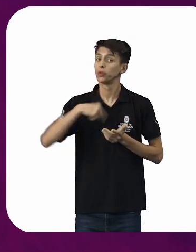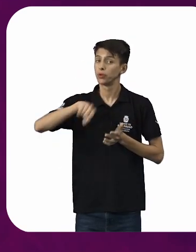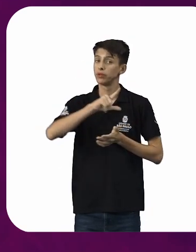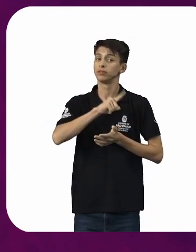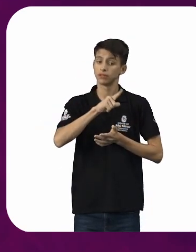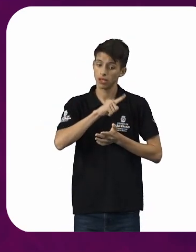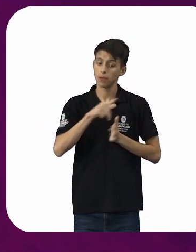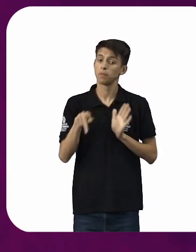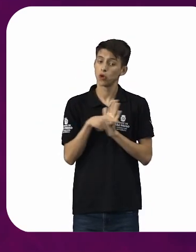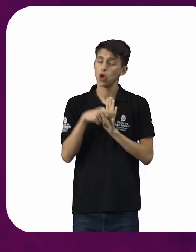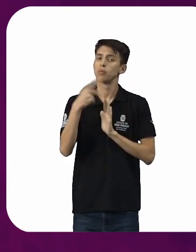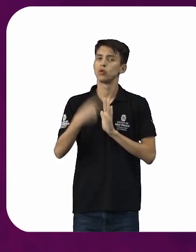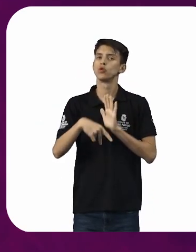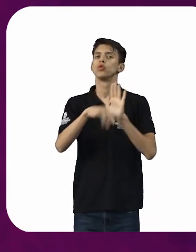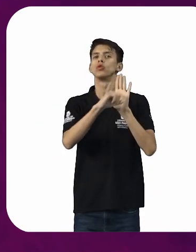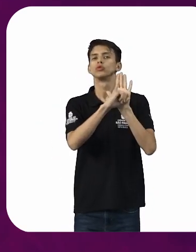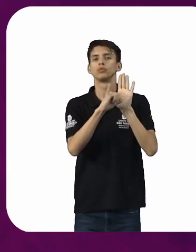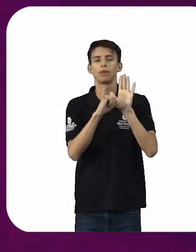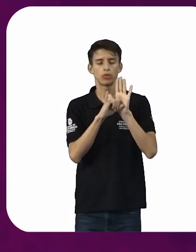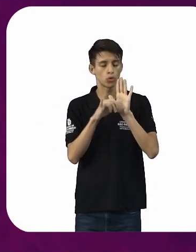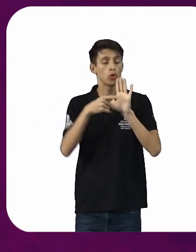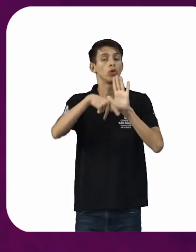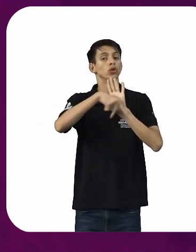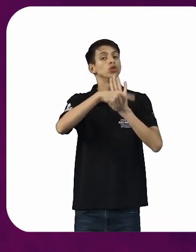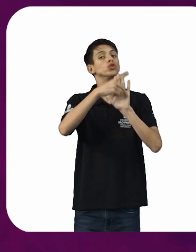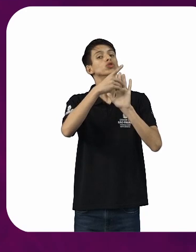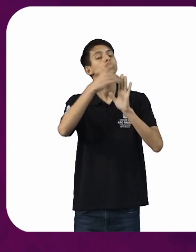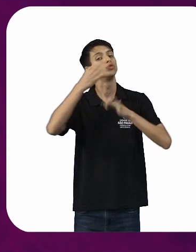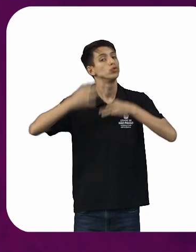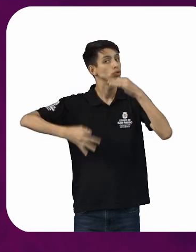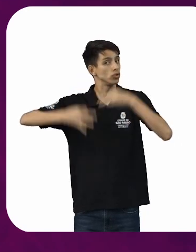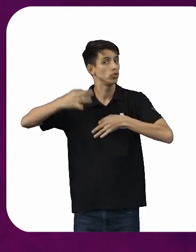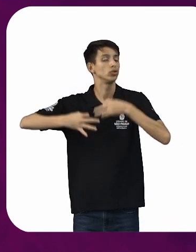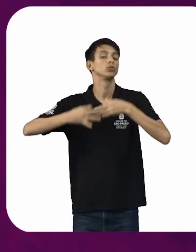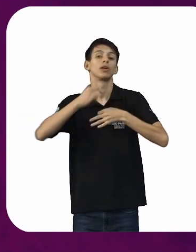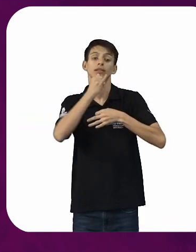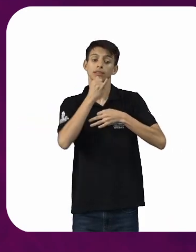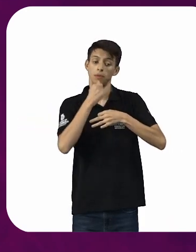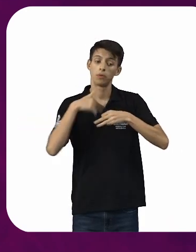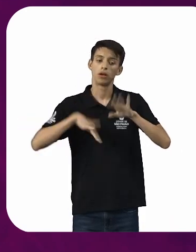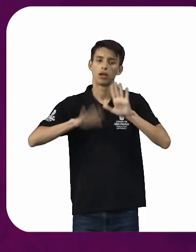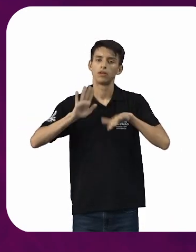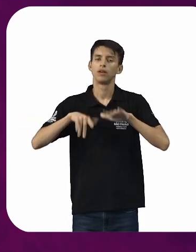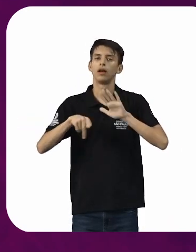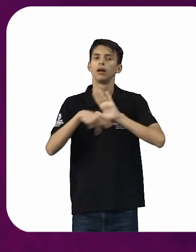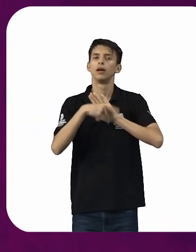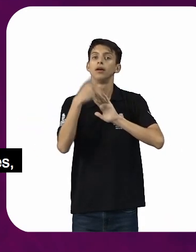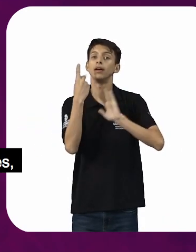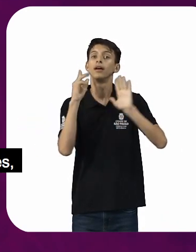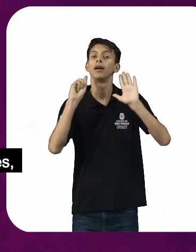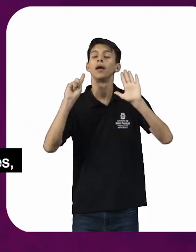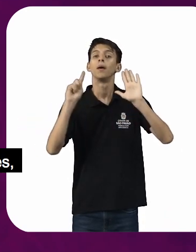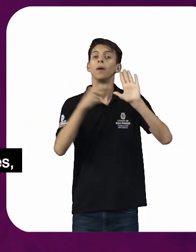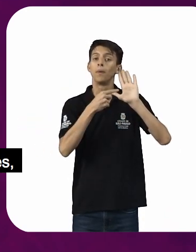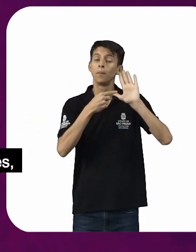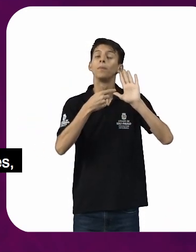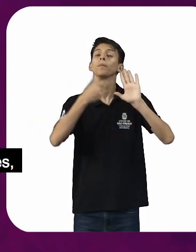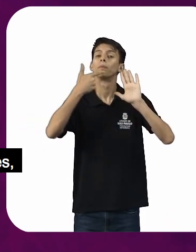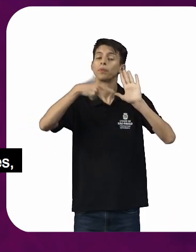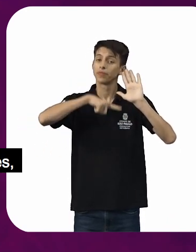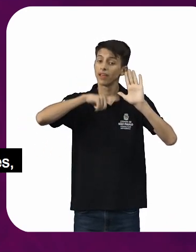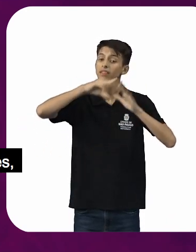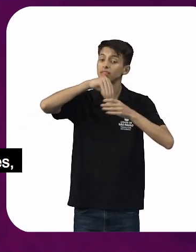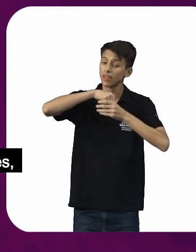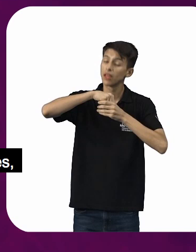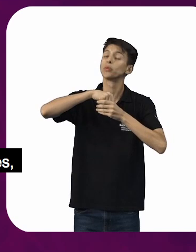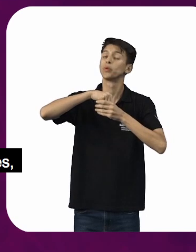instrumento jurídico que nos ajuda a coibir essa prática e traz aquilo que eu disse no início, né, o caráter pedagógico, nos ensinar o que é